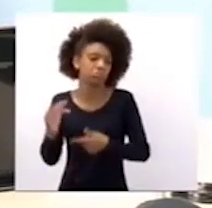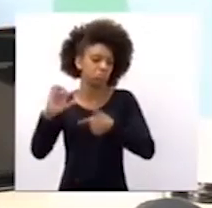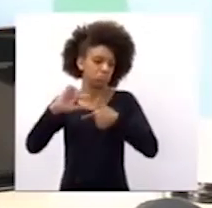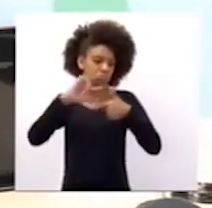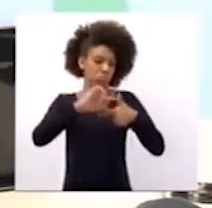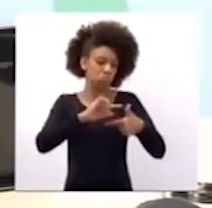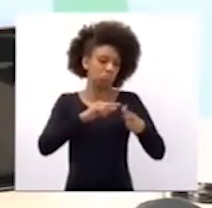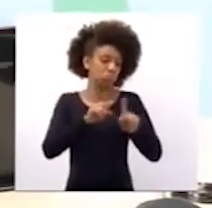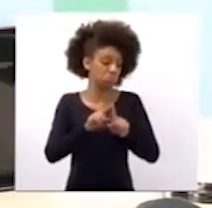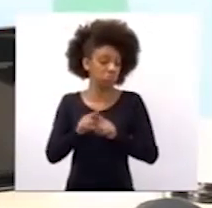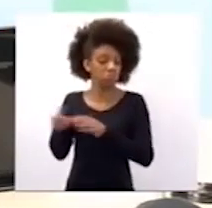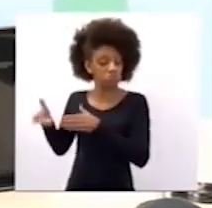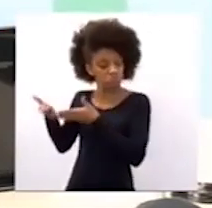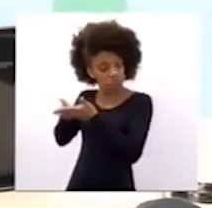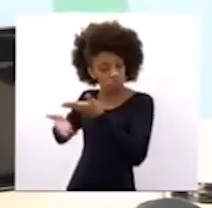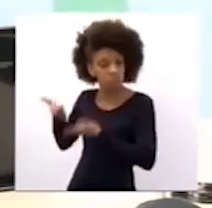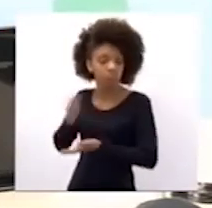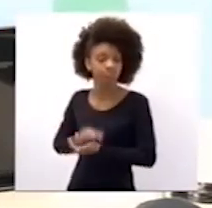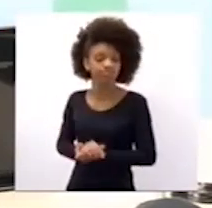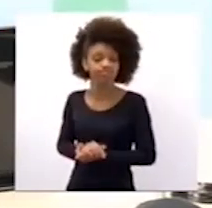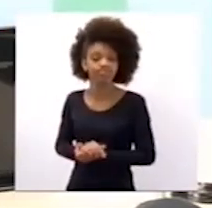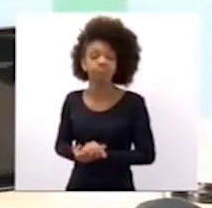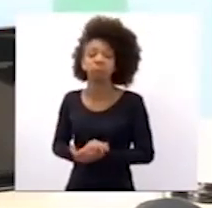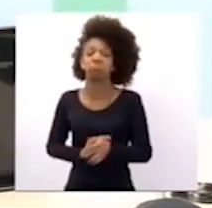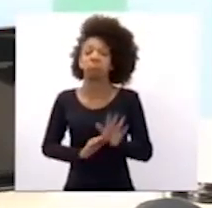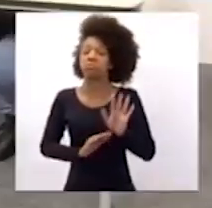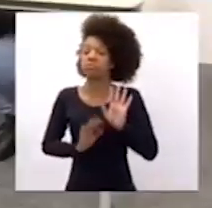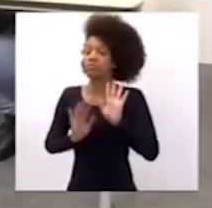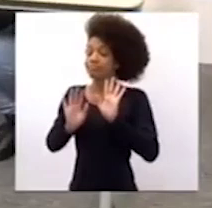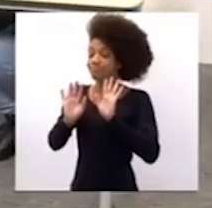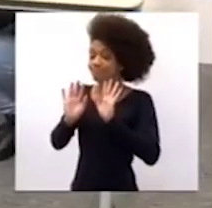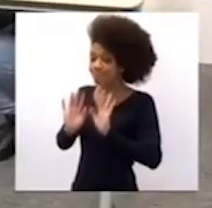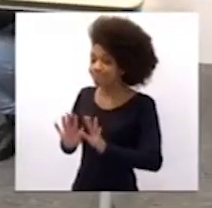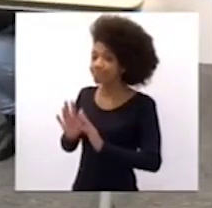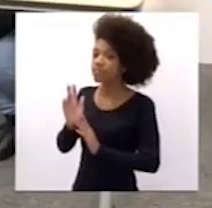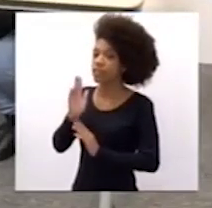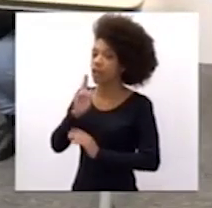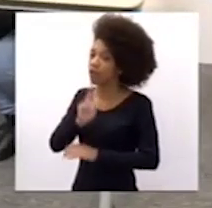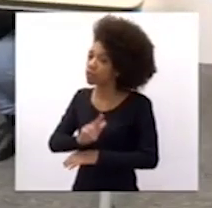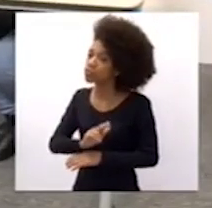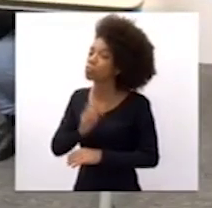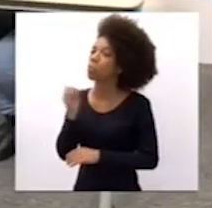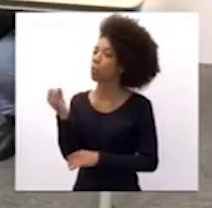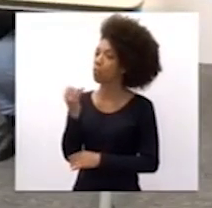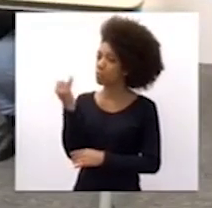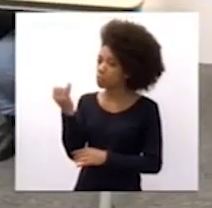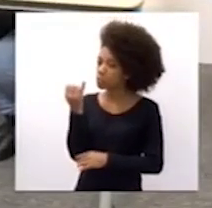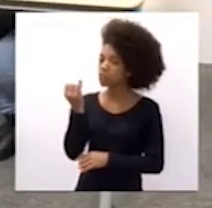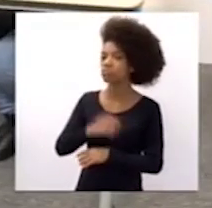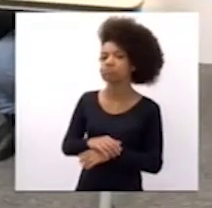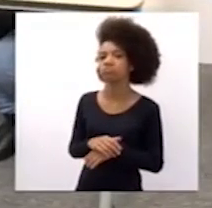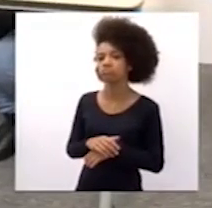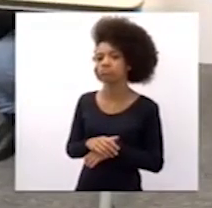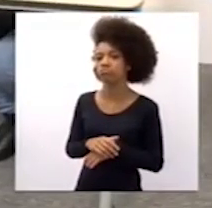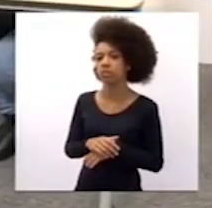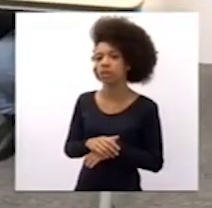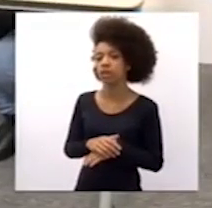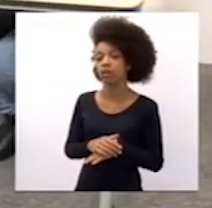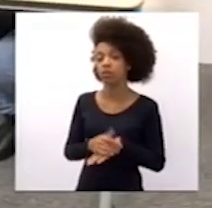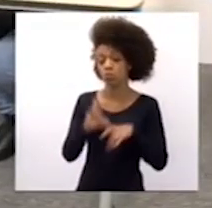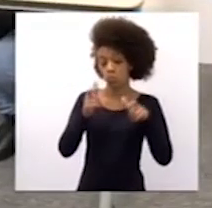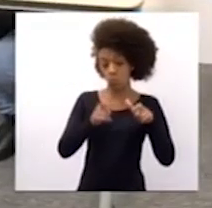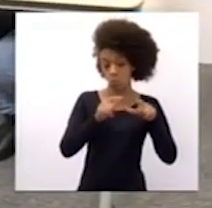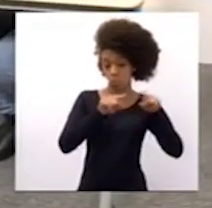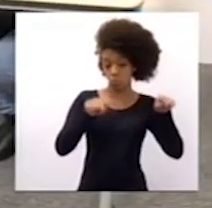contribuições e das imagens? Eu acho que um ponto interessante, não me lembro quem foi que destacou, a questão, né, da sala de